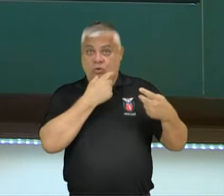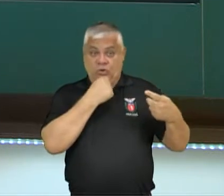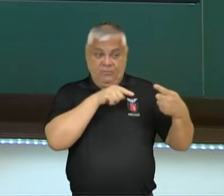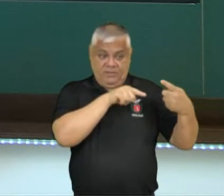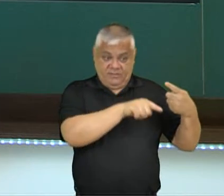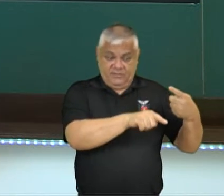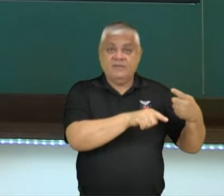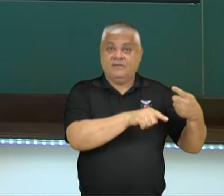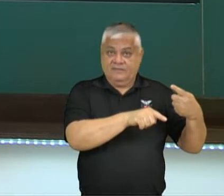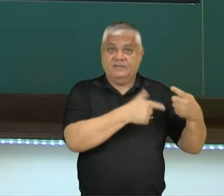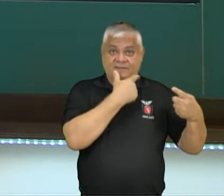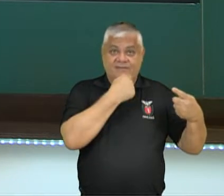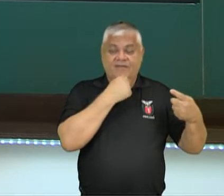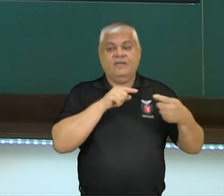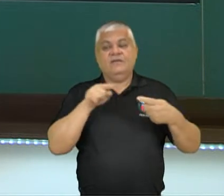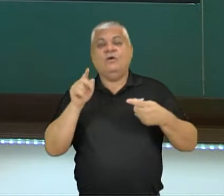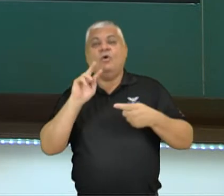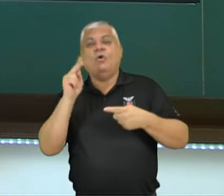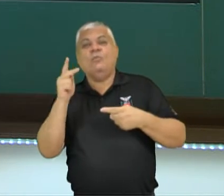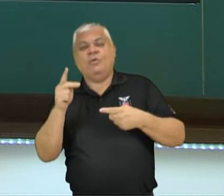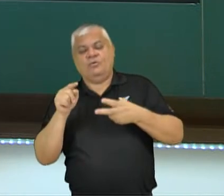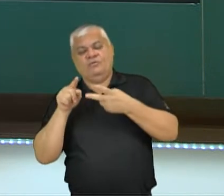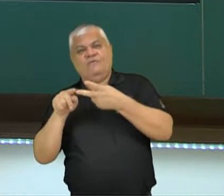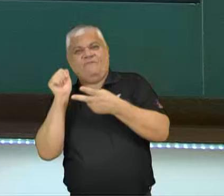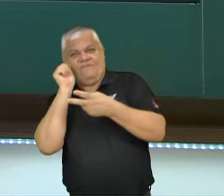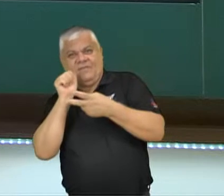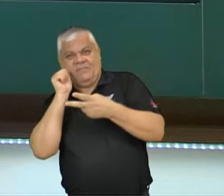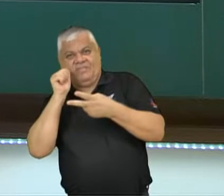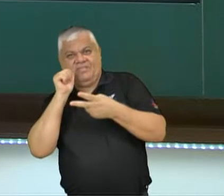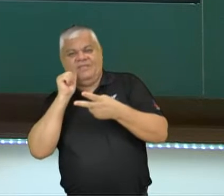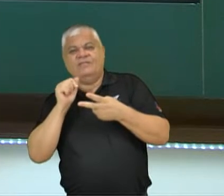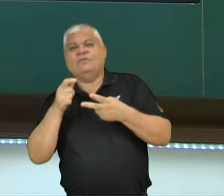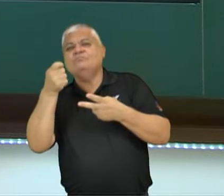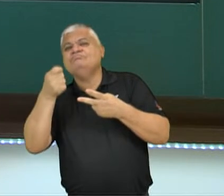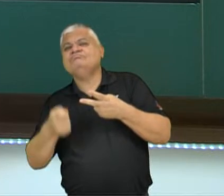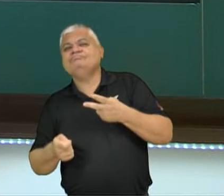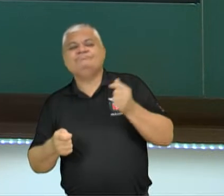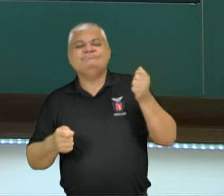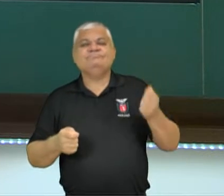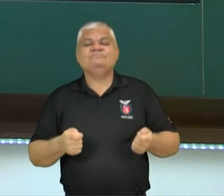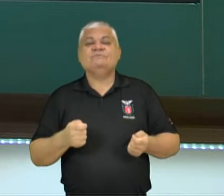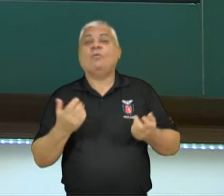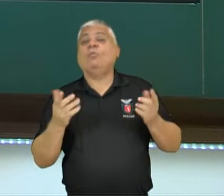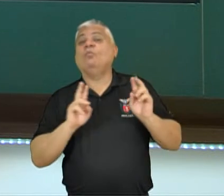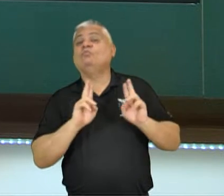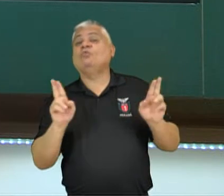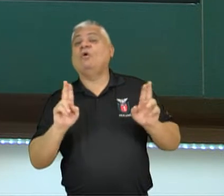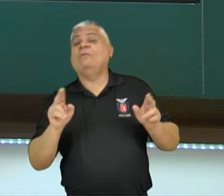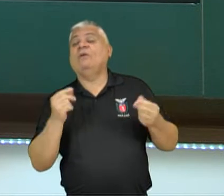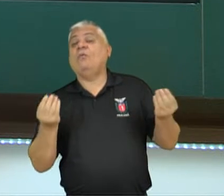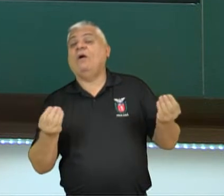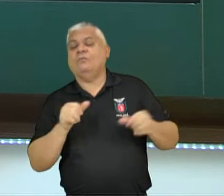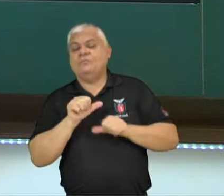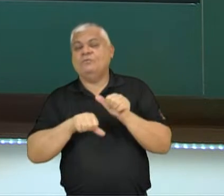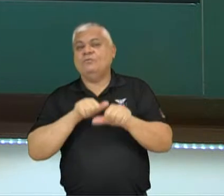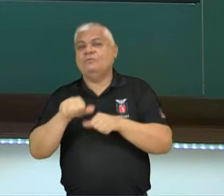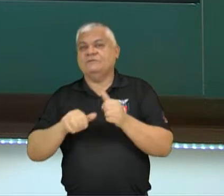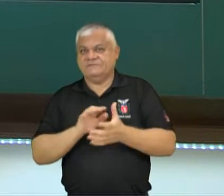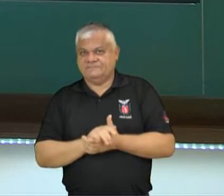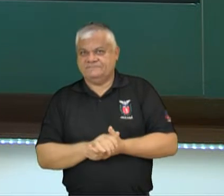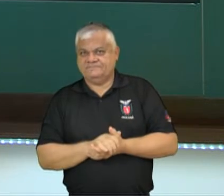do hormônio masculino e como que é o nome dos hormônios femininos envolvidos em todas essas